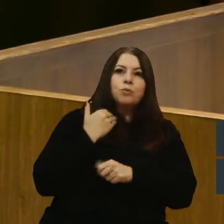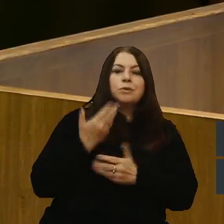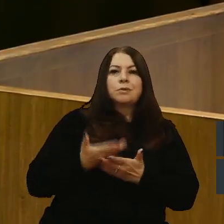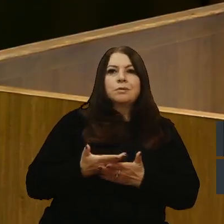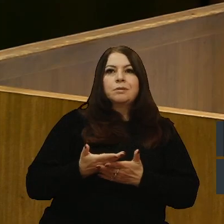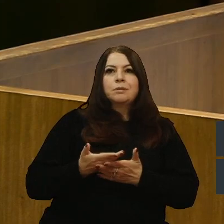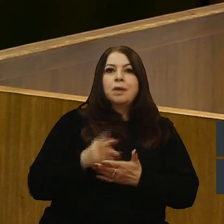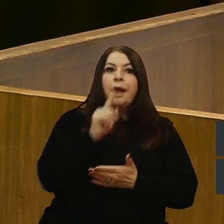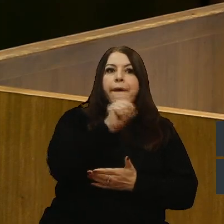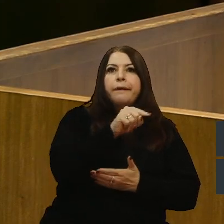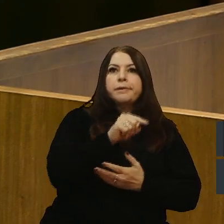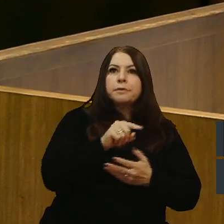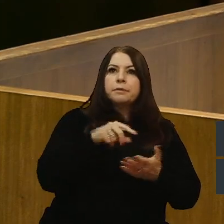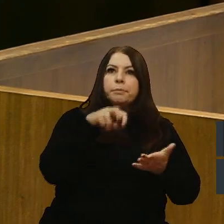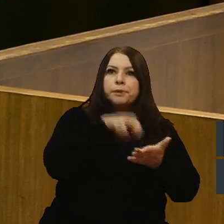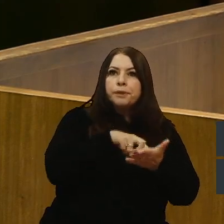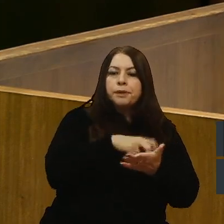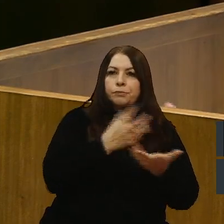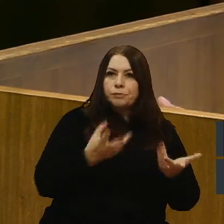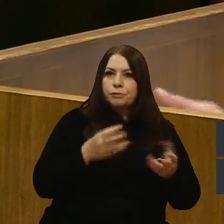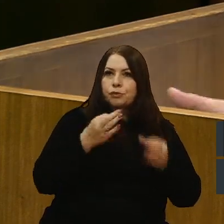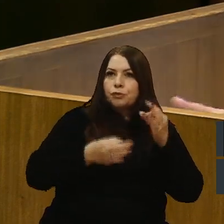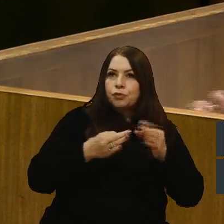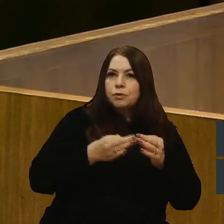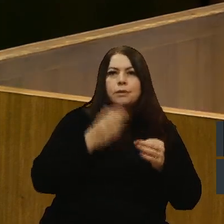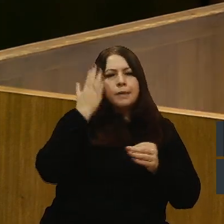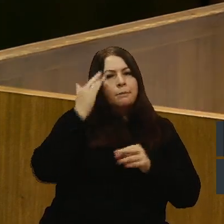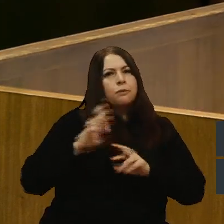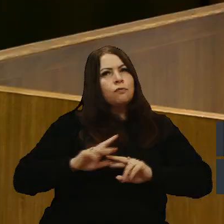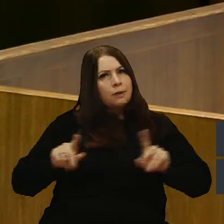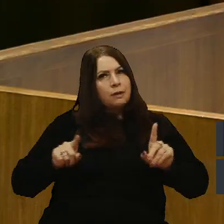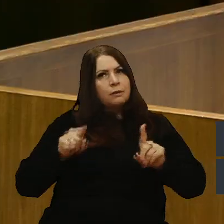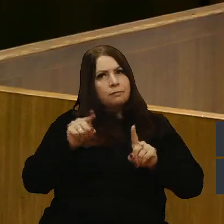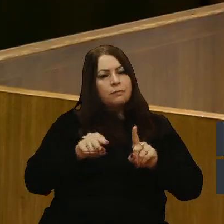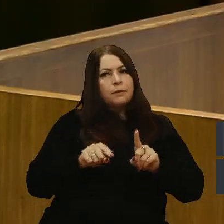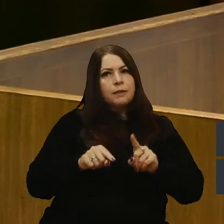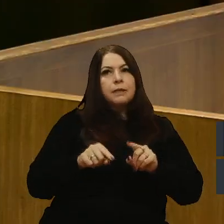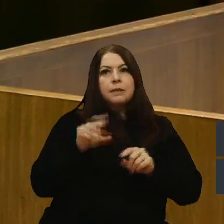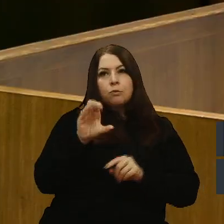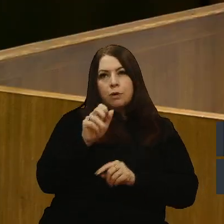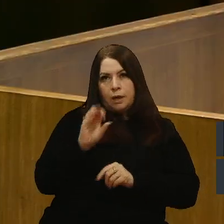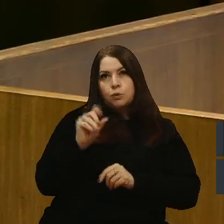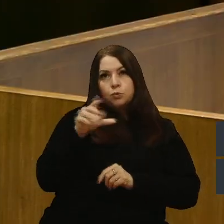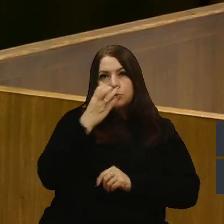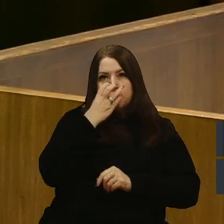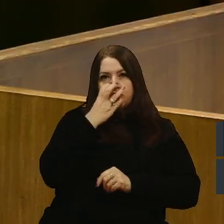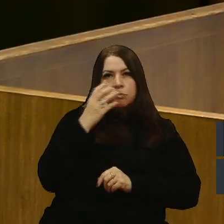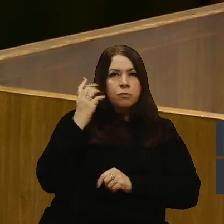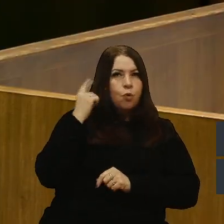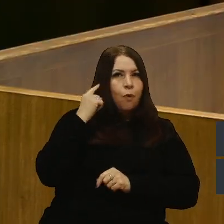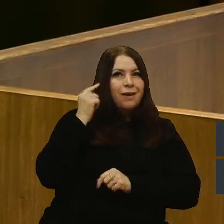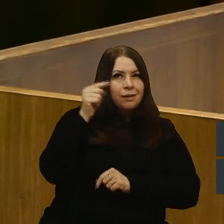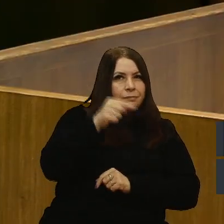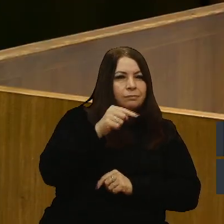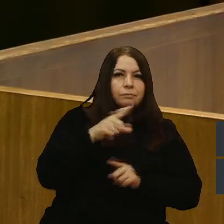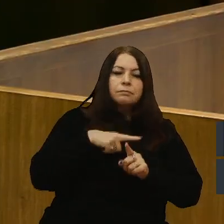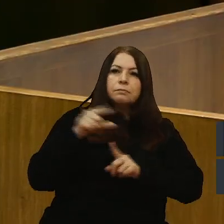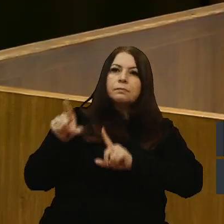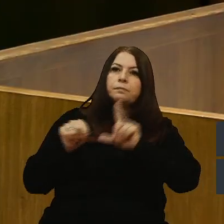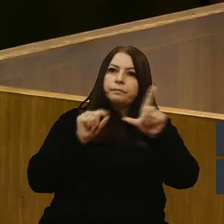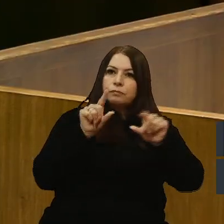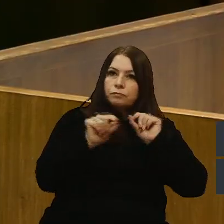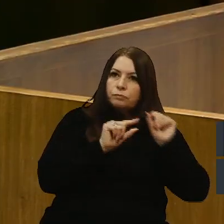a tal condenação. Nós sabemos que, diferentemente do caso da Orelha, que existem